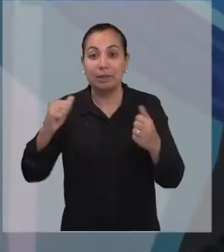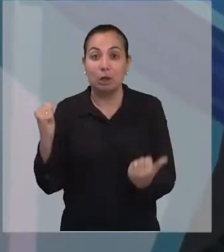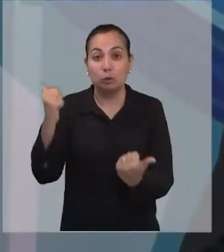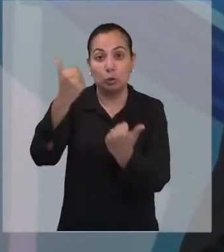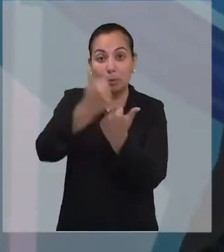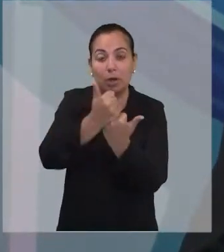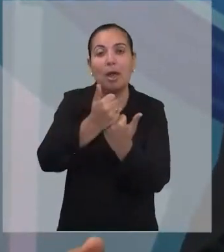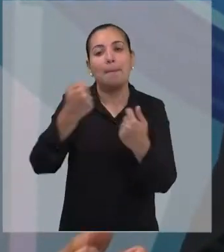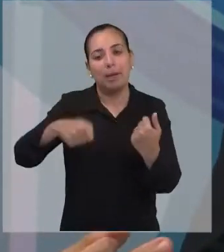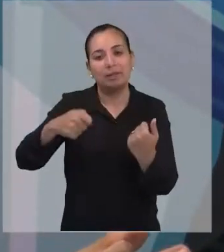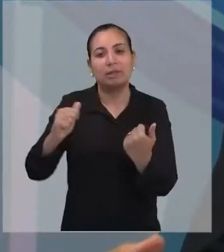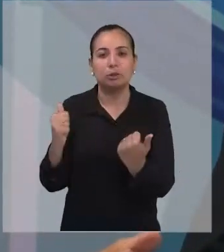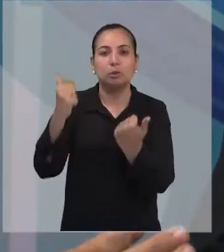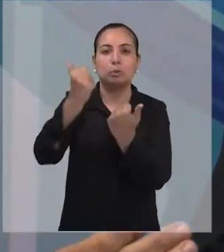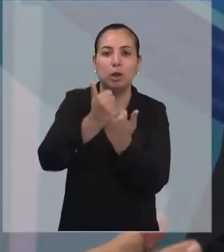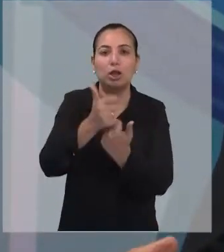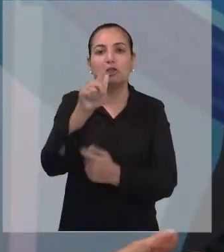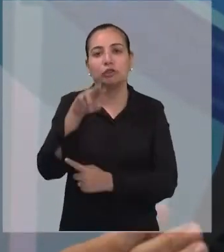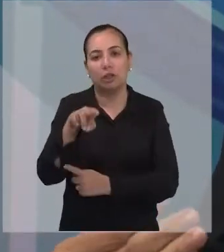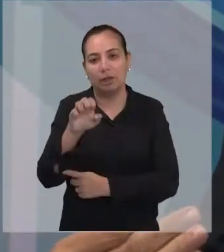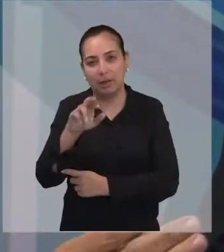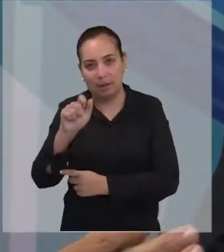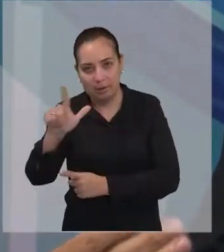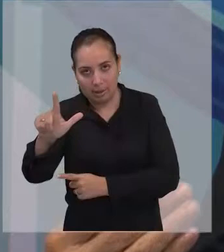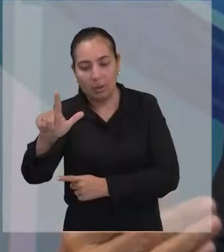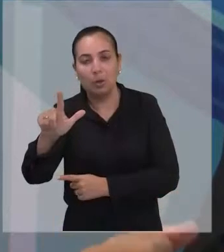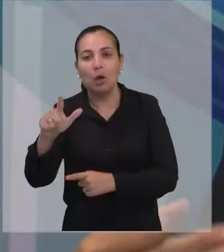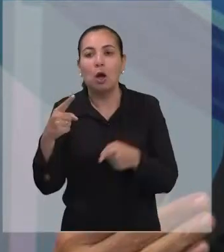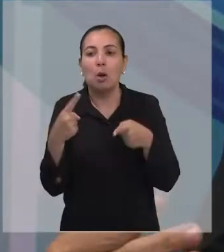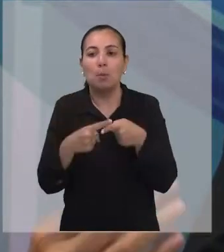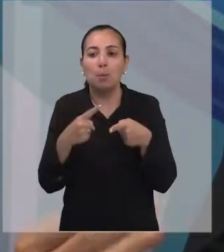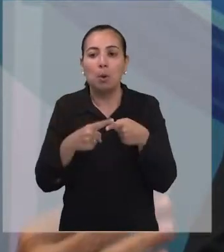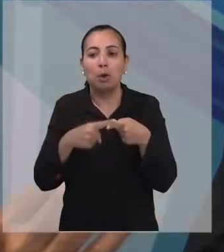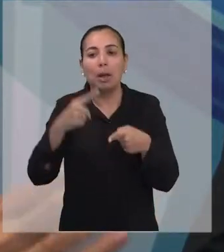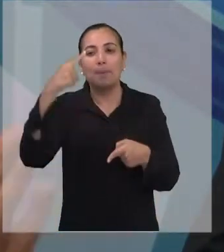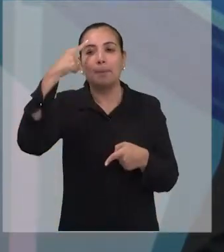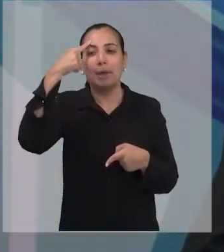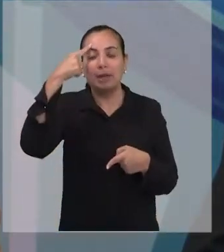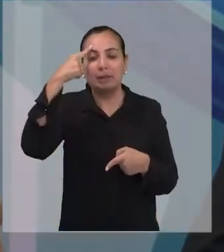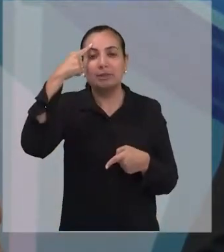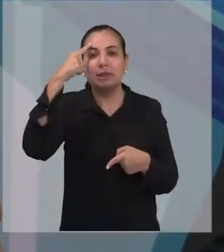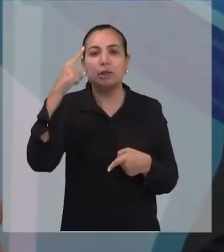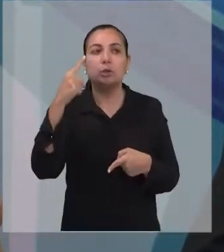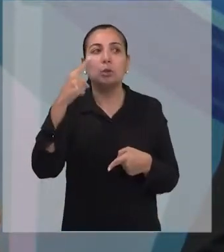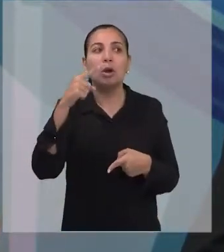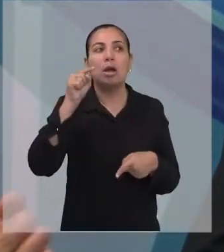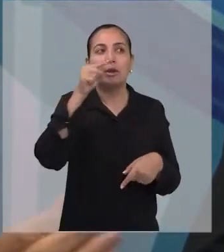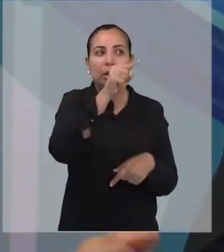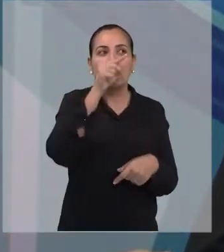general, para que não parecesse que o presidente estava se distanciando do Exército.